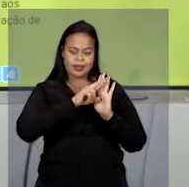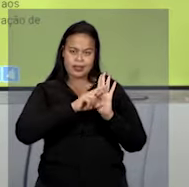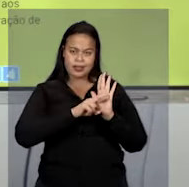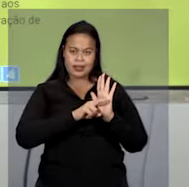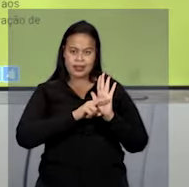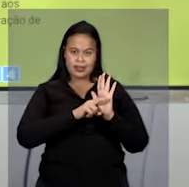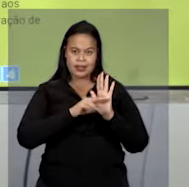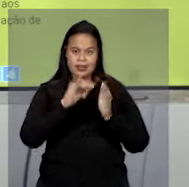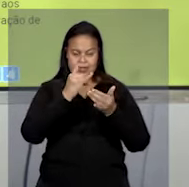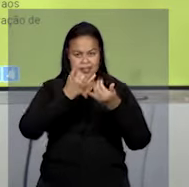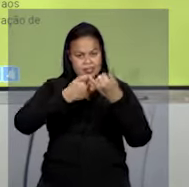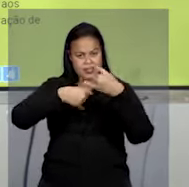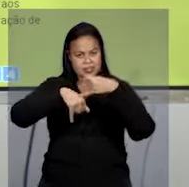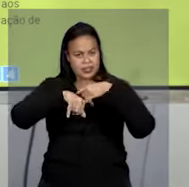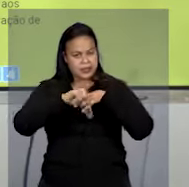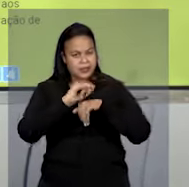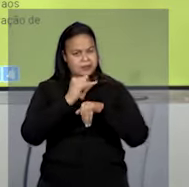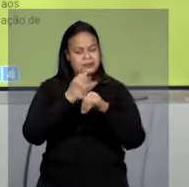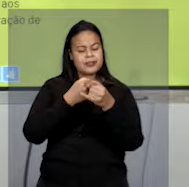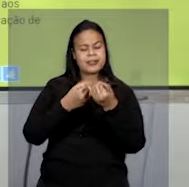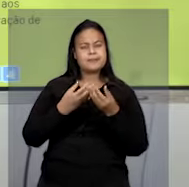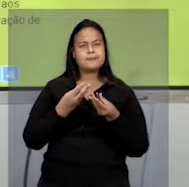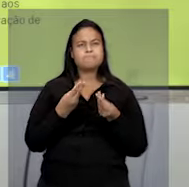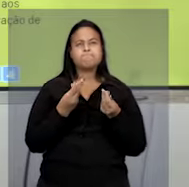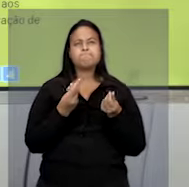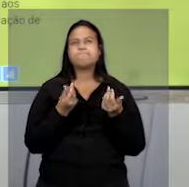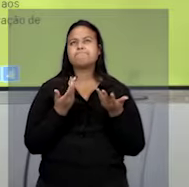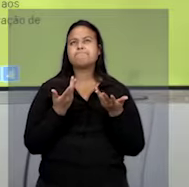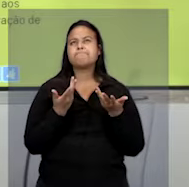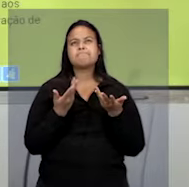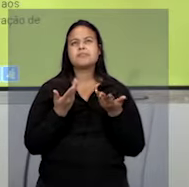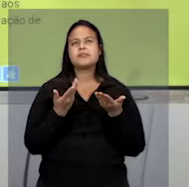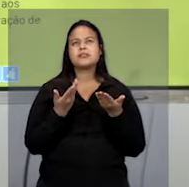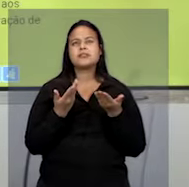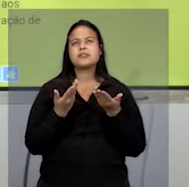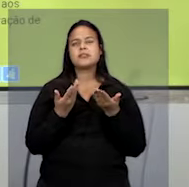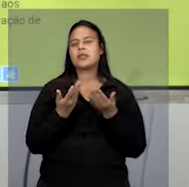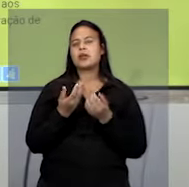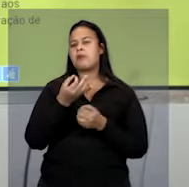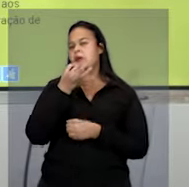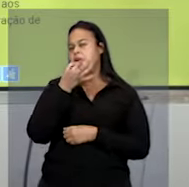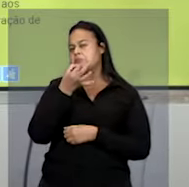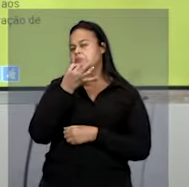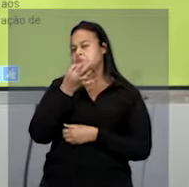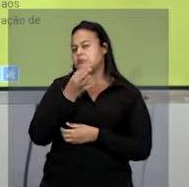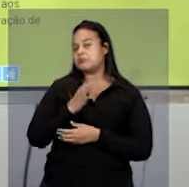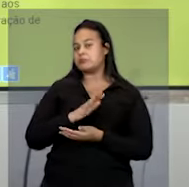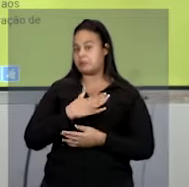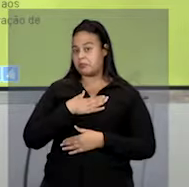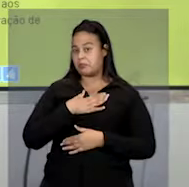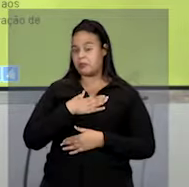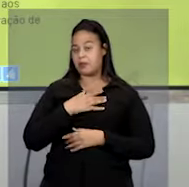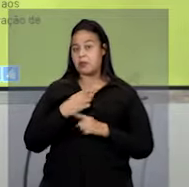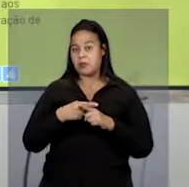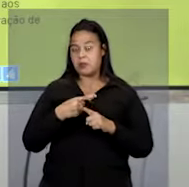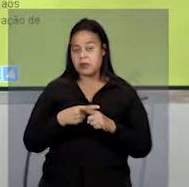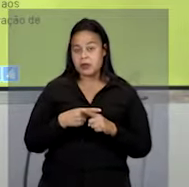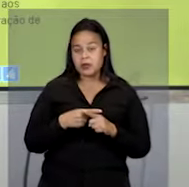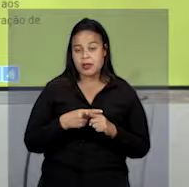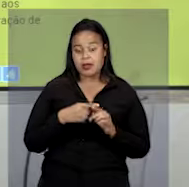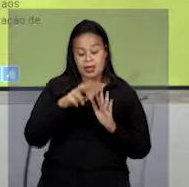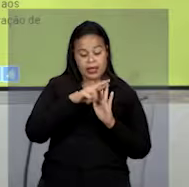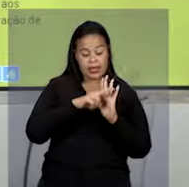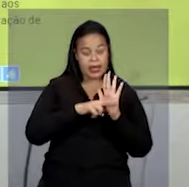mas ela é mais um parâmetro, uma dica, assim, porque ela tem algumas exceções, né? Ela é uma